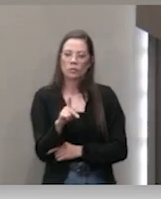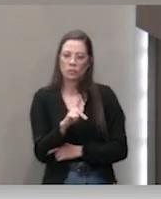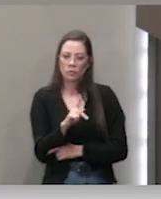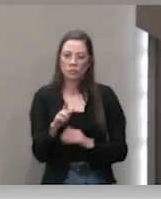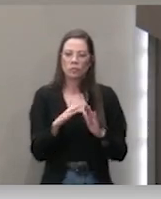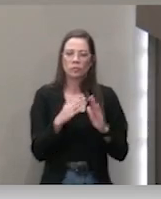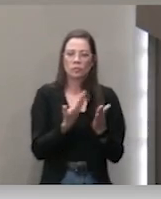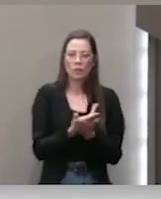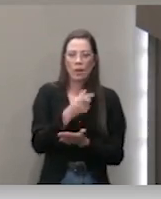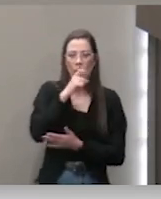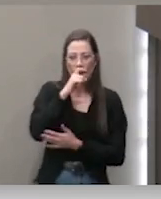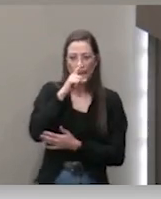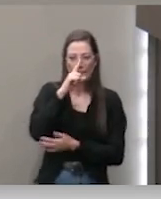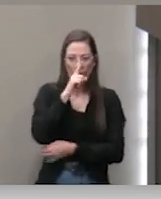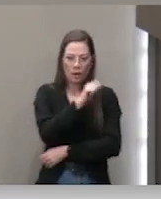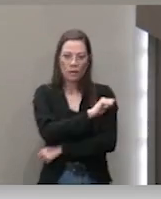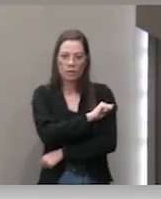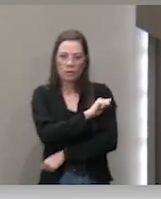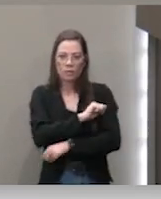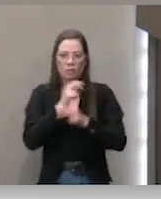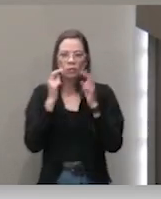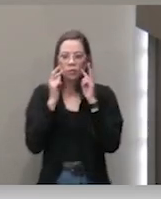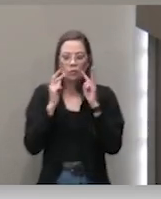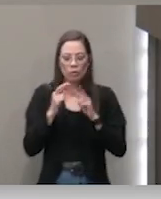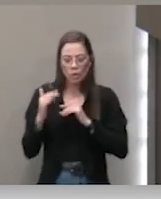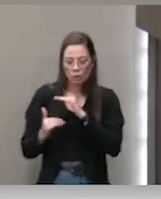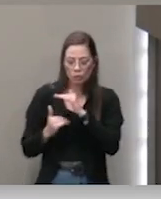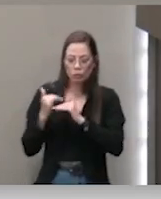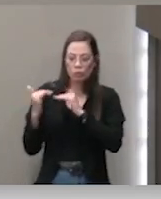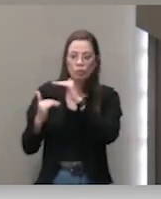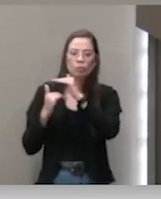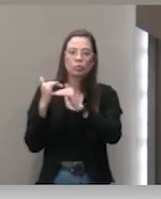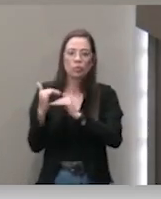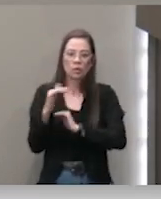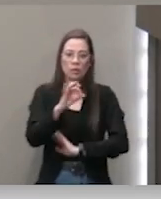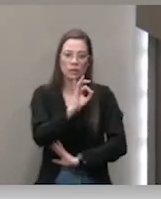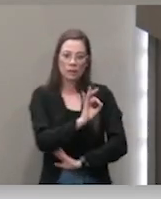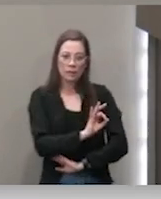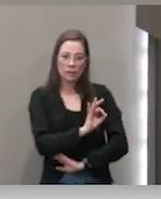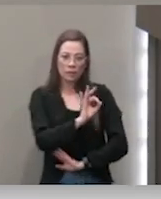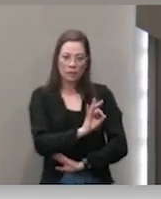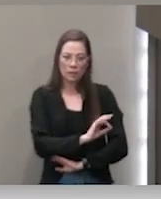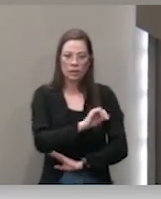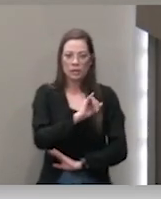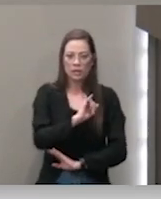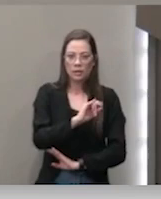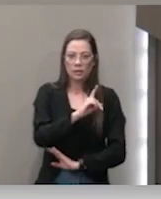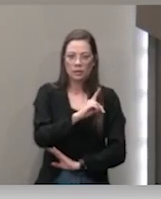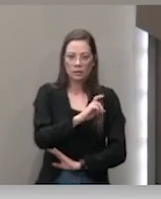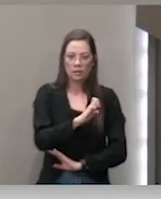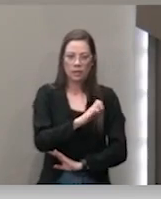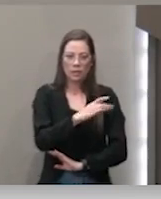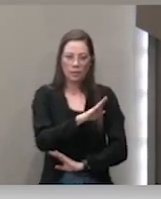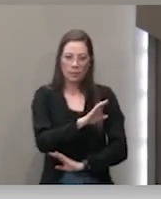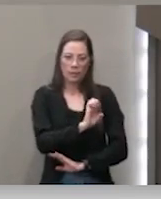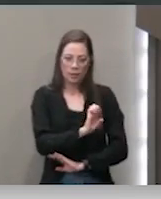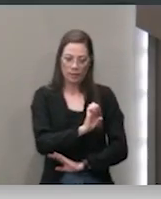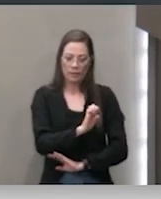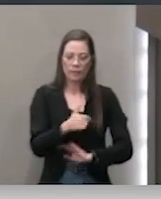de pais de alunos que viram esse crescimento, além dos índices do IDEB que cresceram muito. Muito